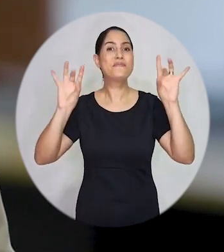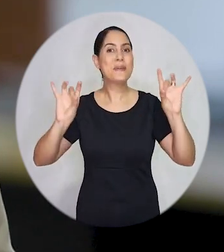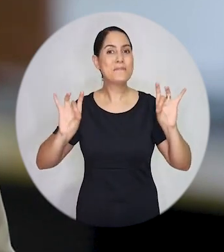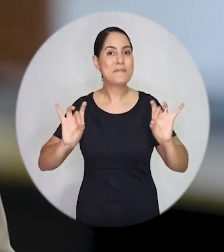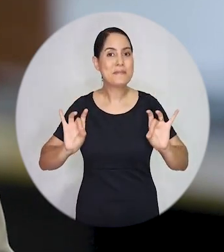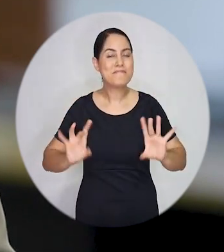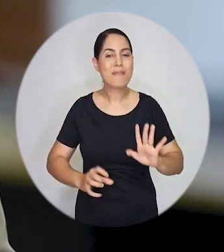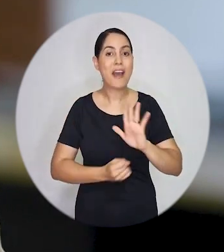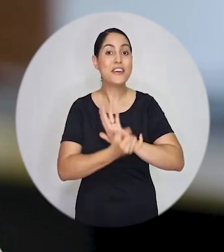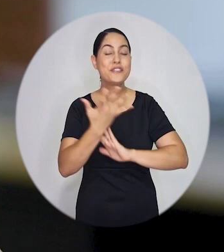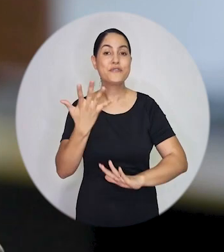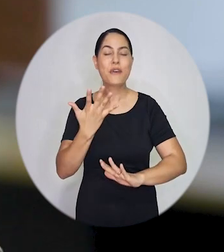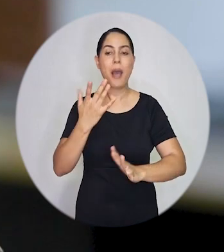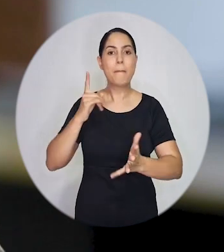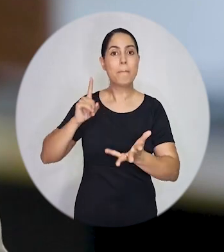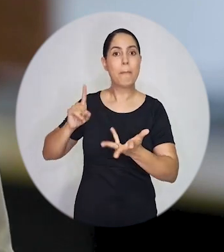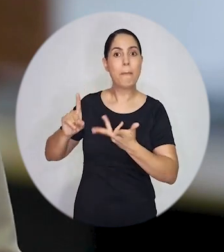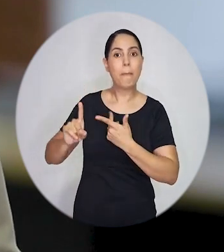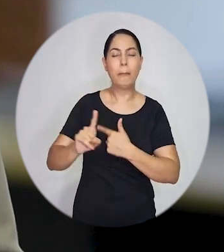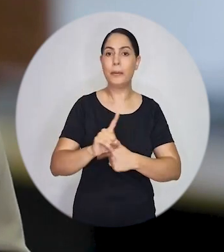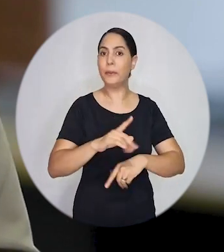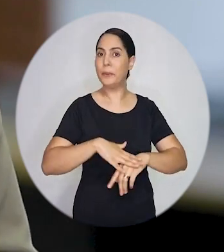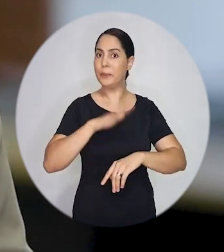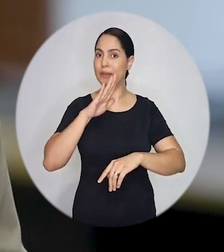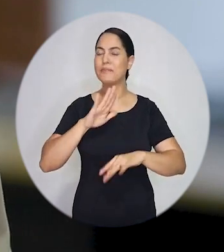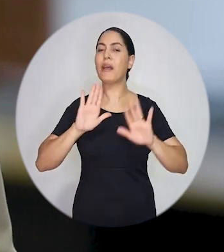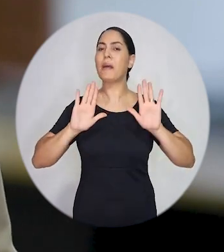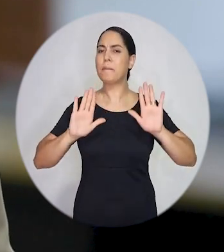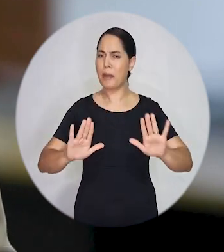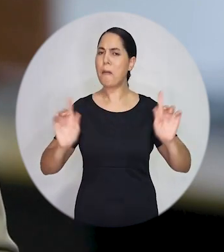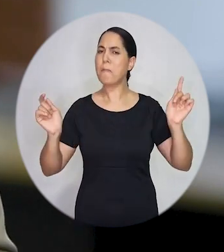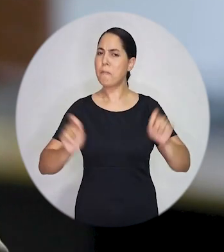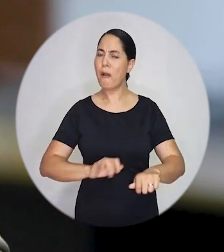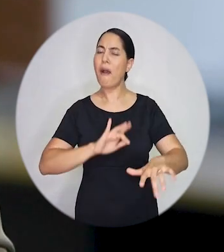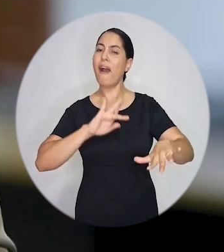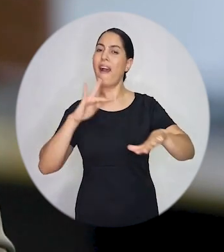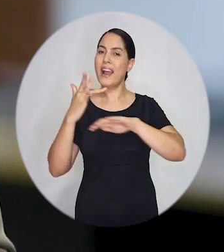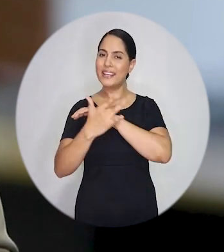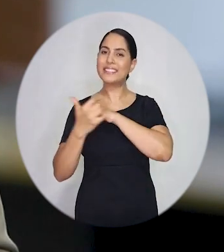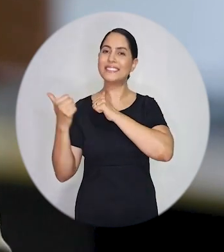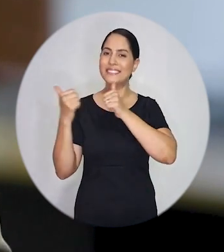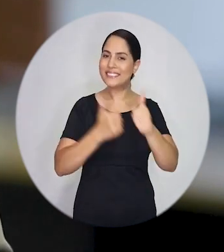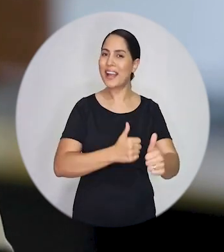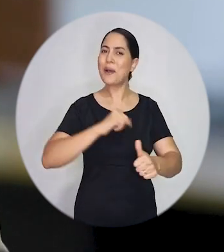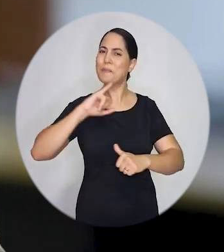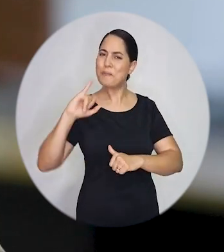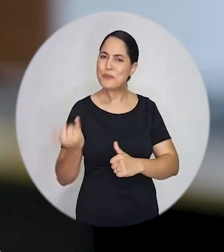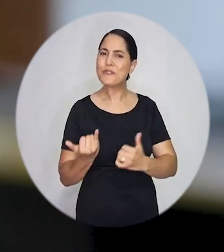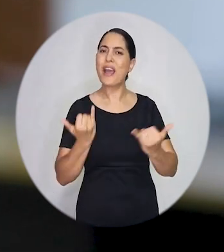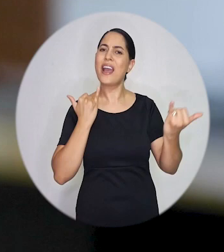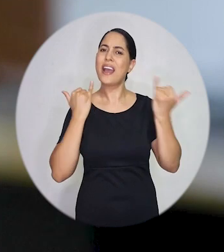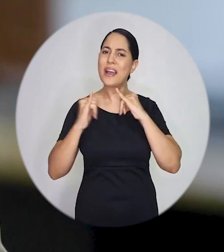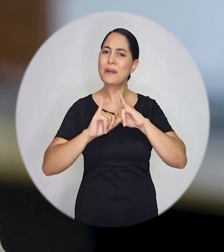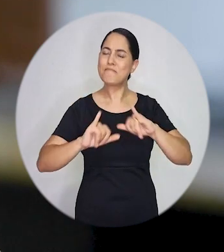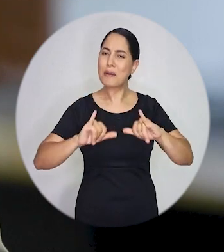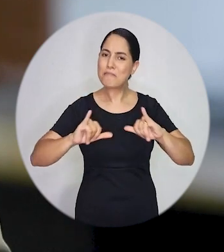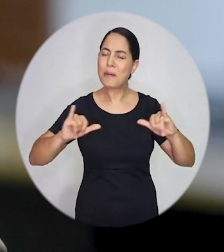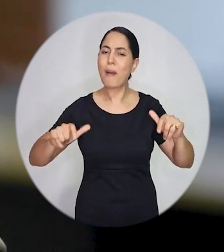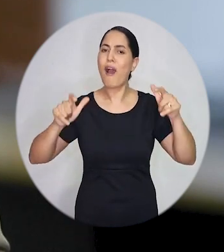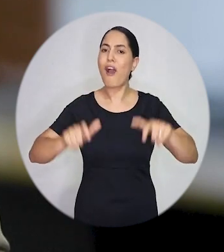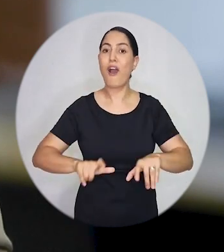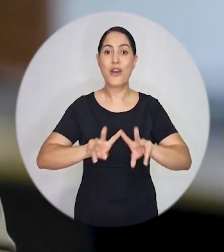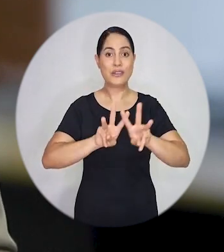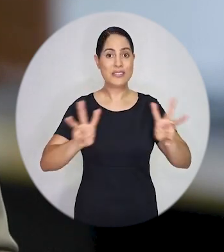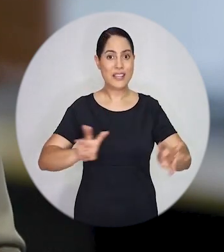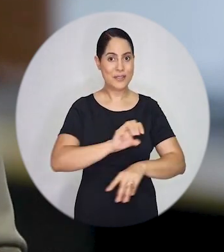de acompanhar entrevistas especiais, matérias exclusivas e muito mais. Não deixe de seguir também as nossas redes sociais e conferir